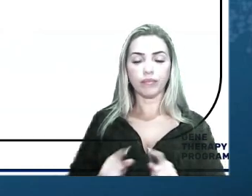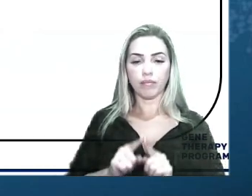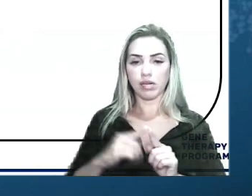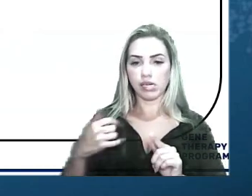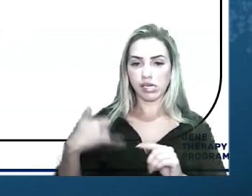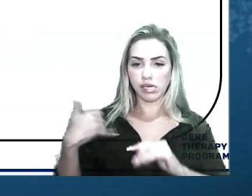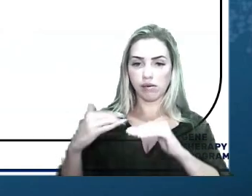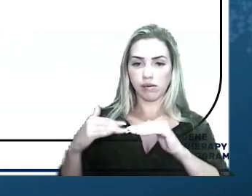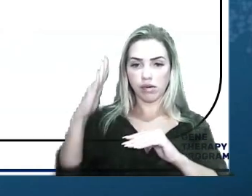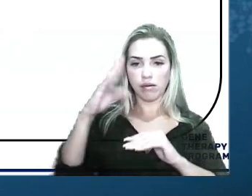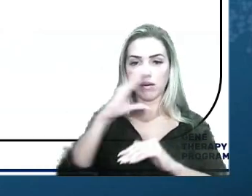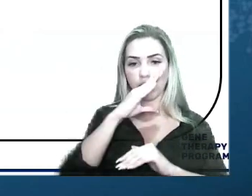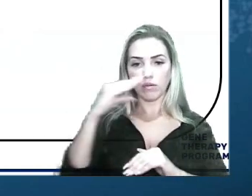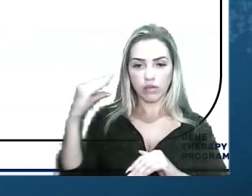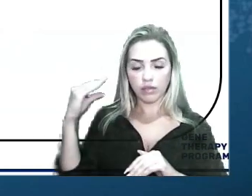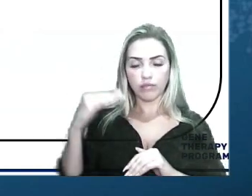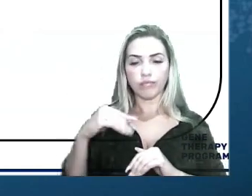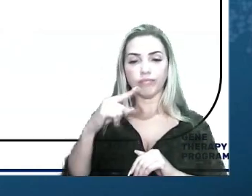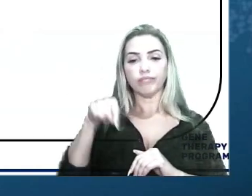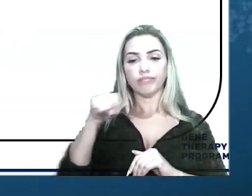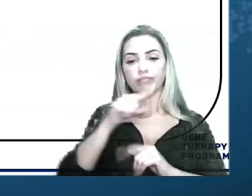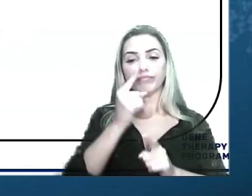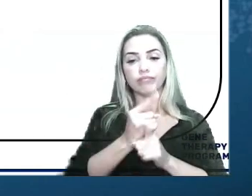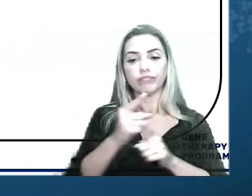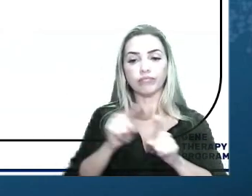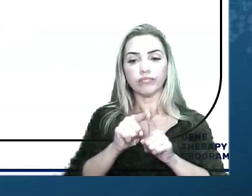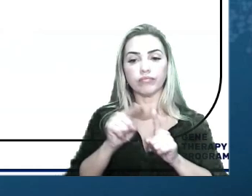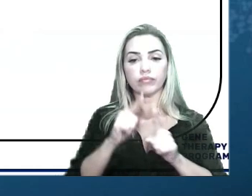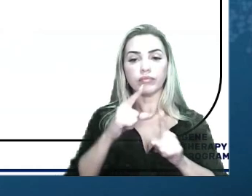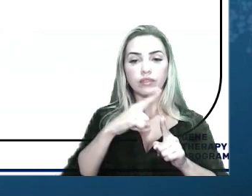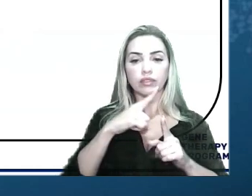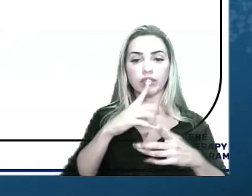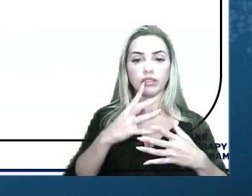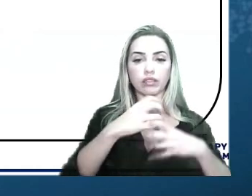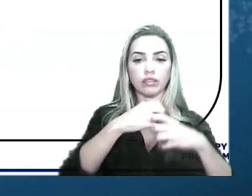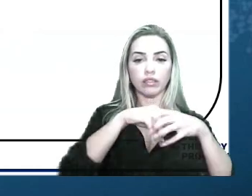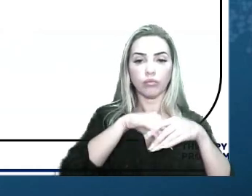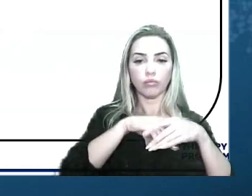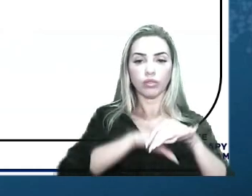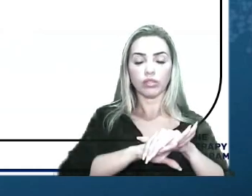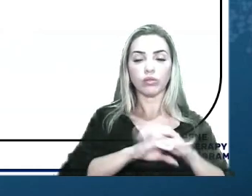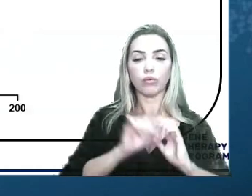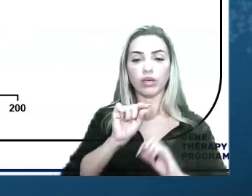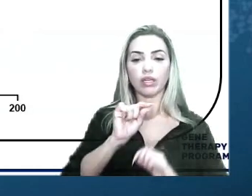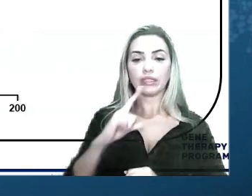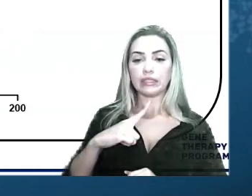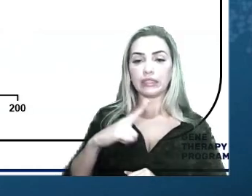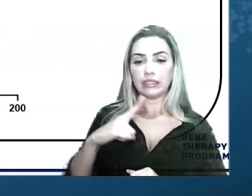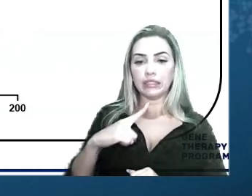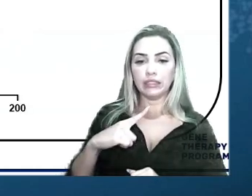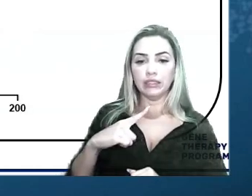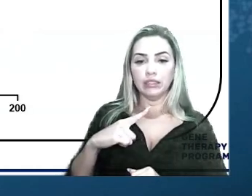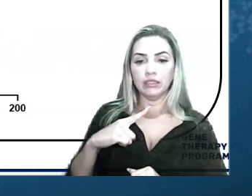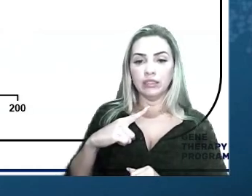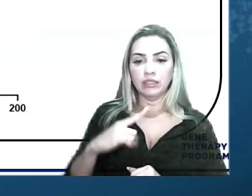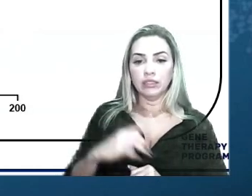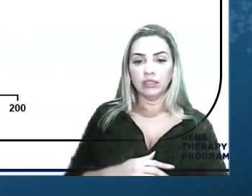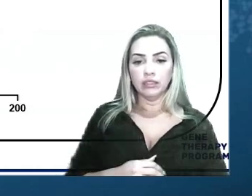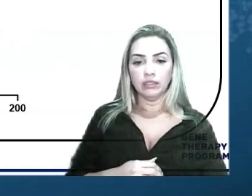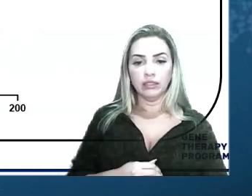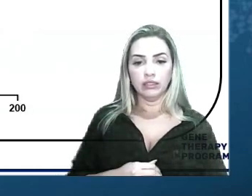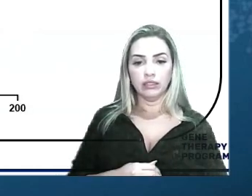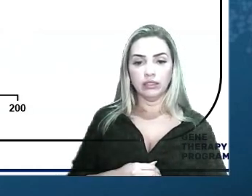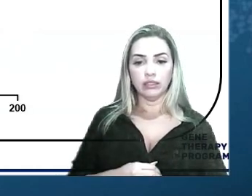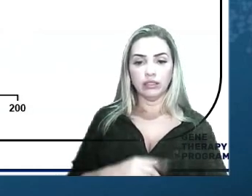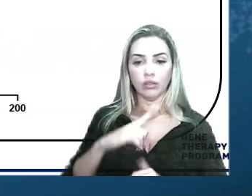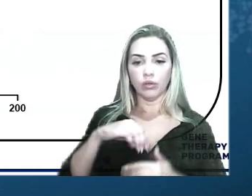e adolescentes. E você vê também a acumulação, e você vê que tem um